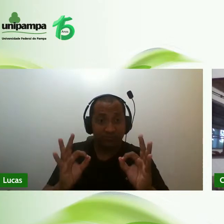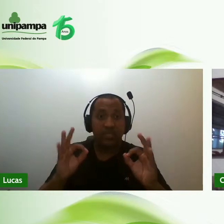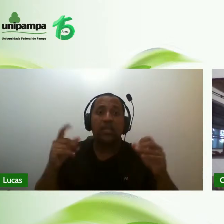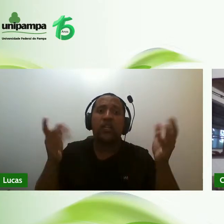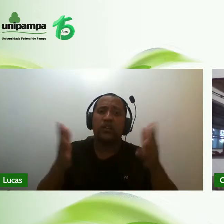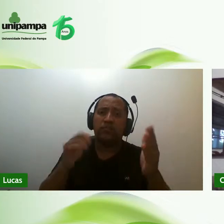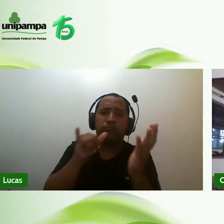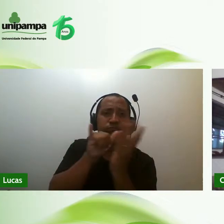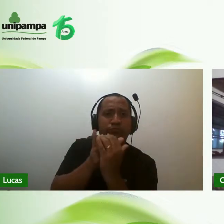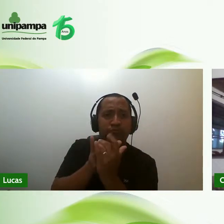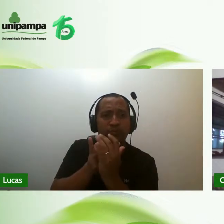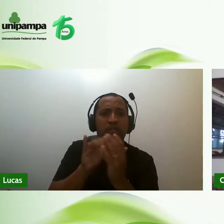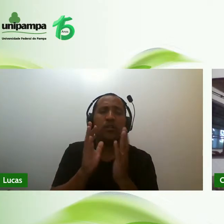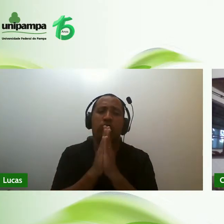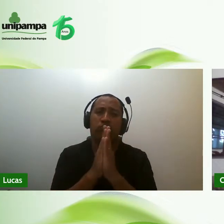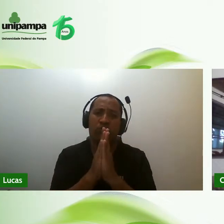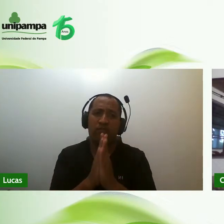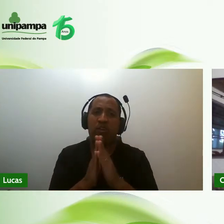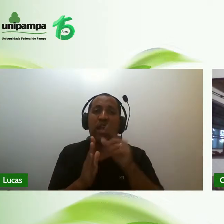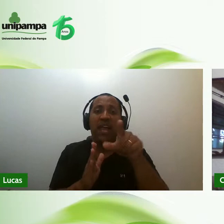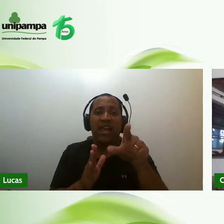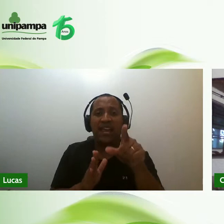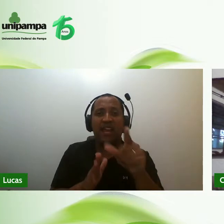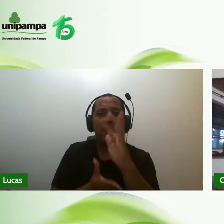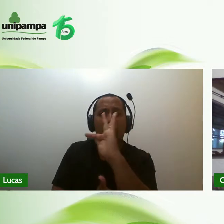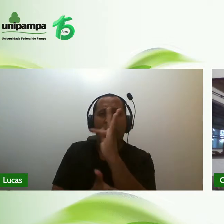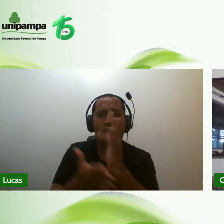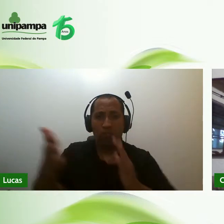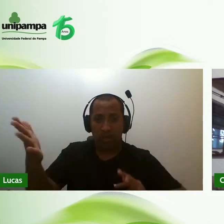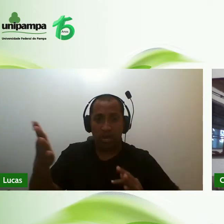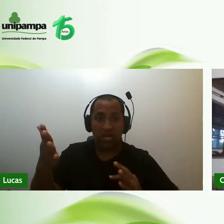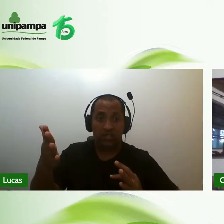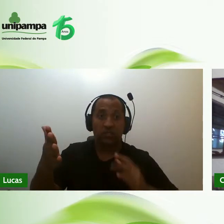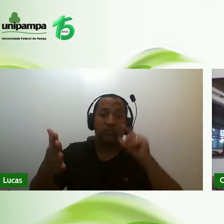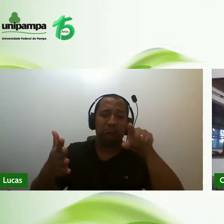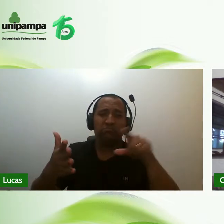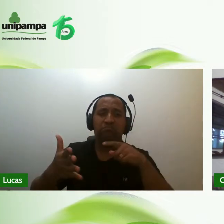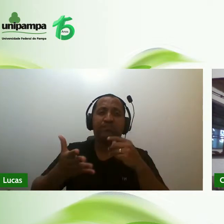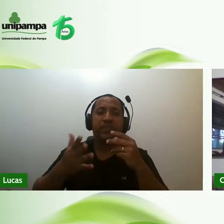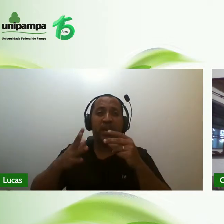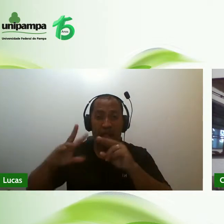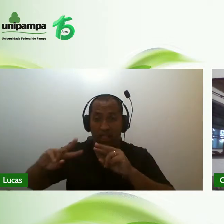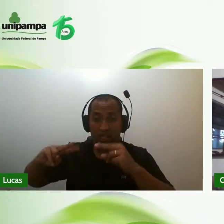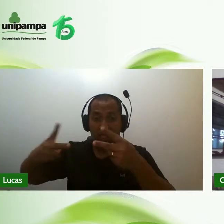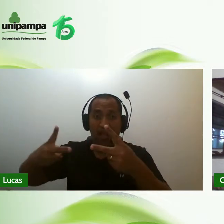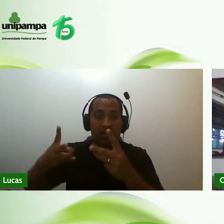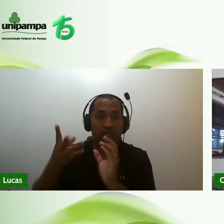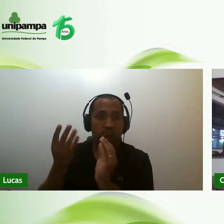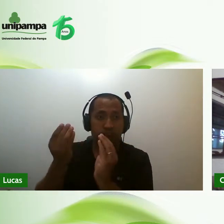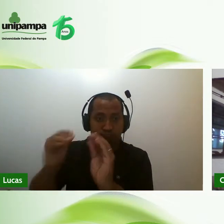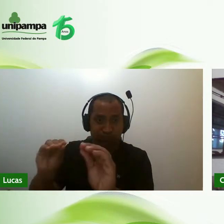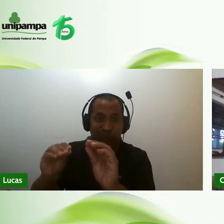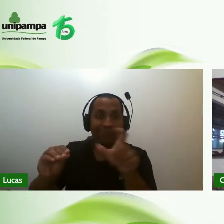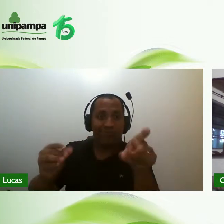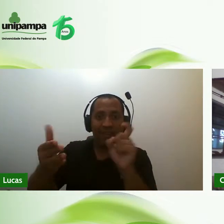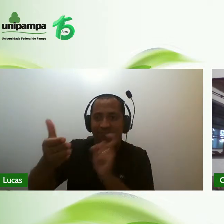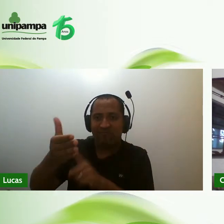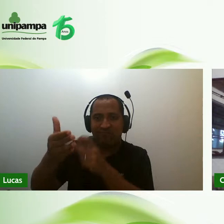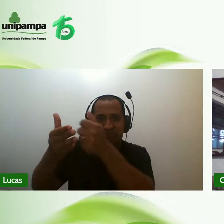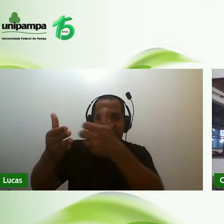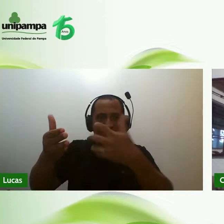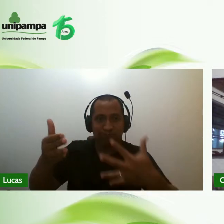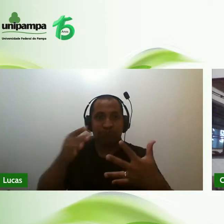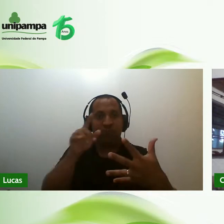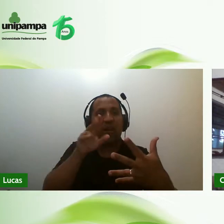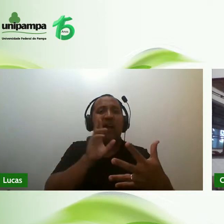pelo YouTube que preencham o formulário para registro de participação no link que está sendo disponibilizado no chat, caso